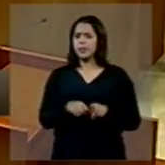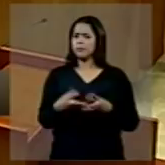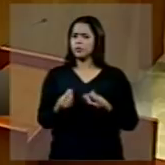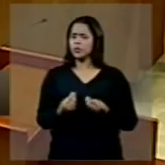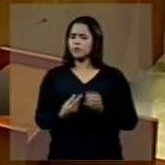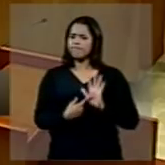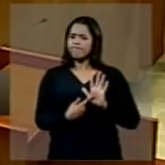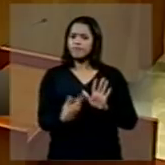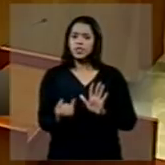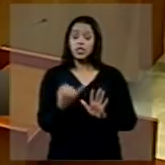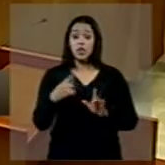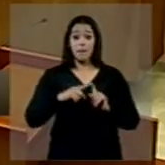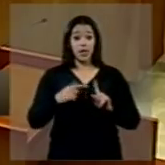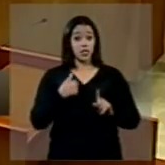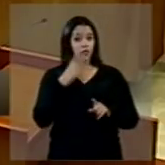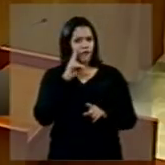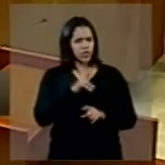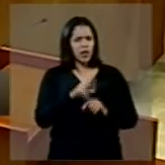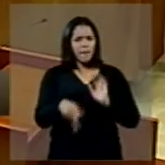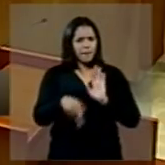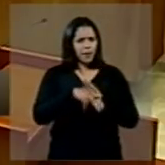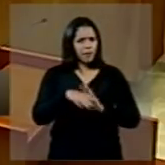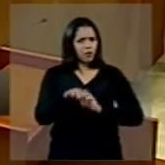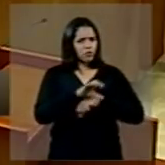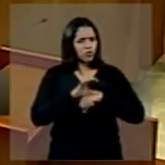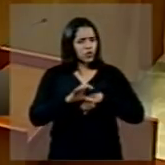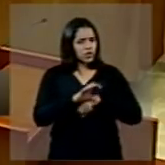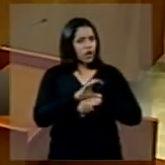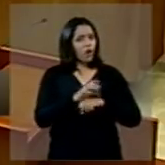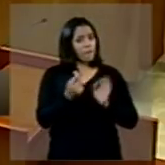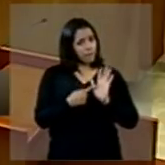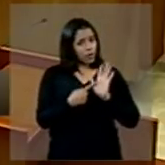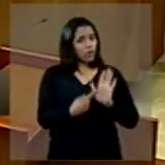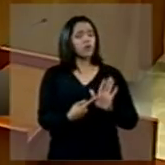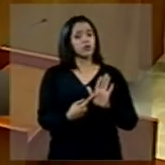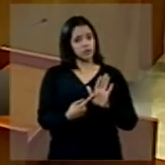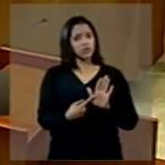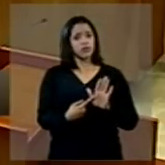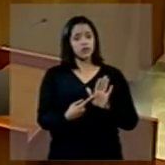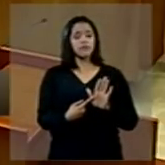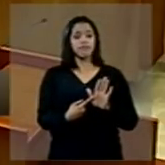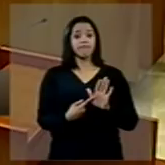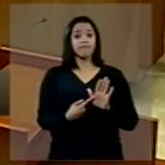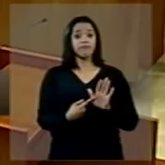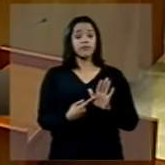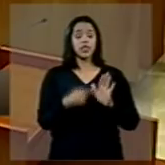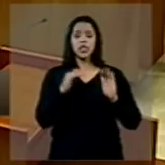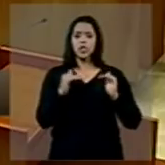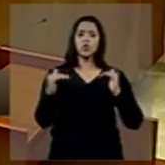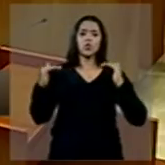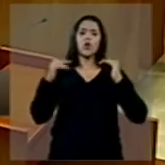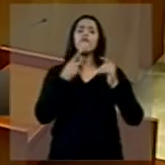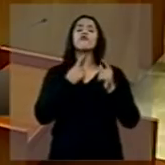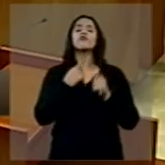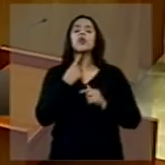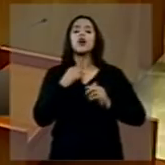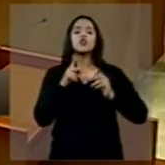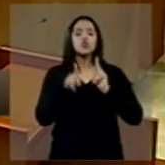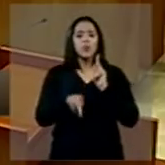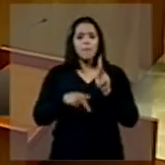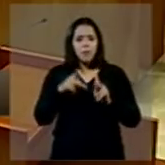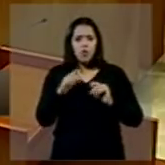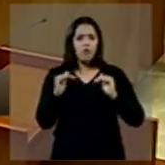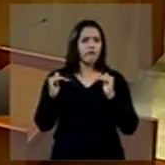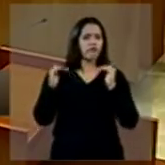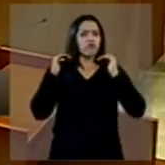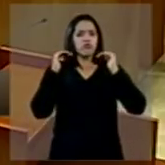mas eu verifico que a própria Constituição, ela estabelece que a soberania popular é um dos